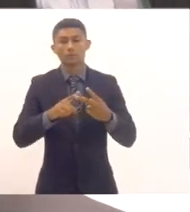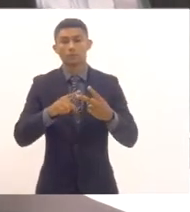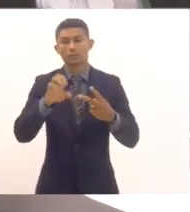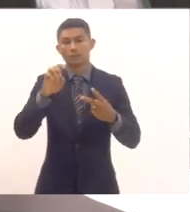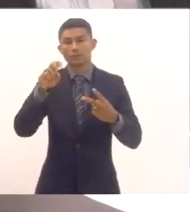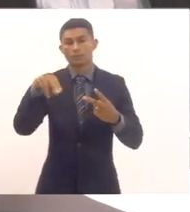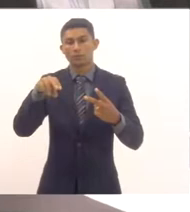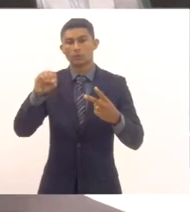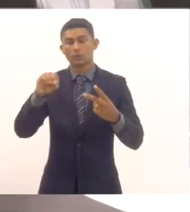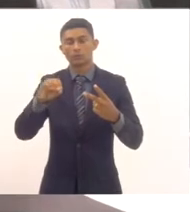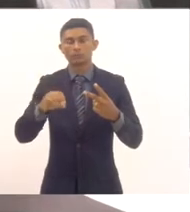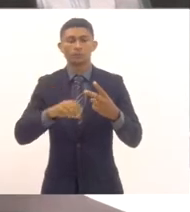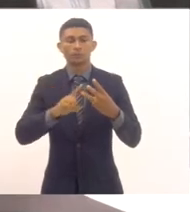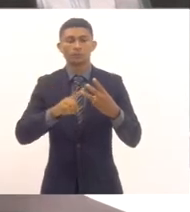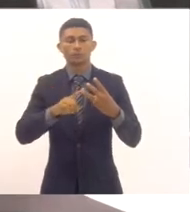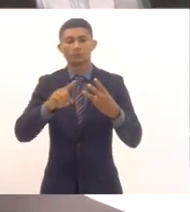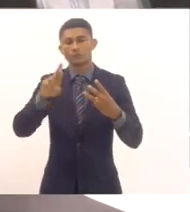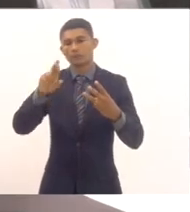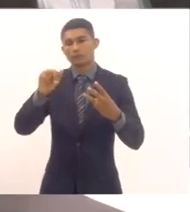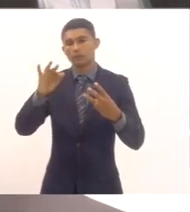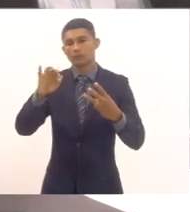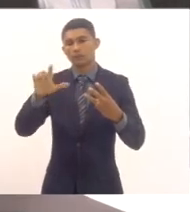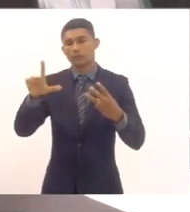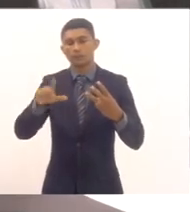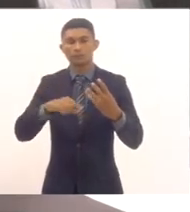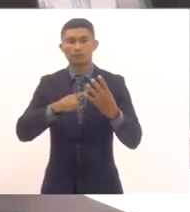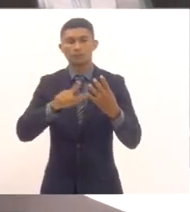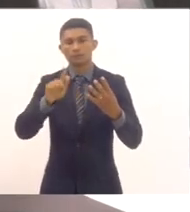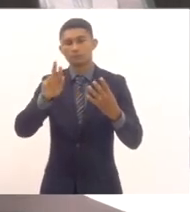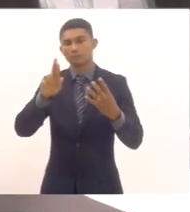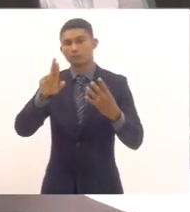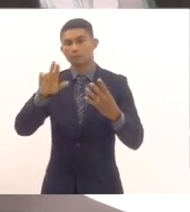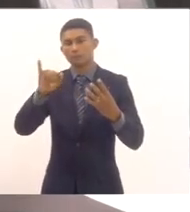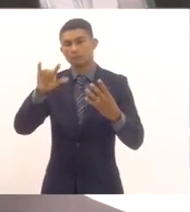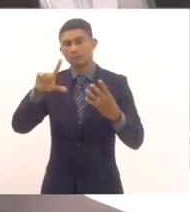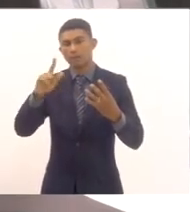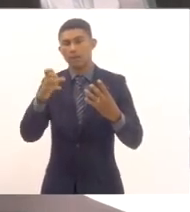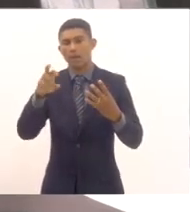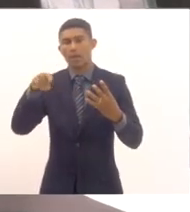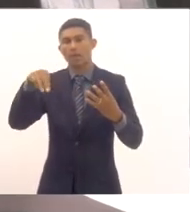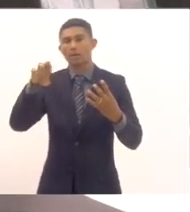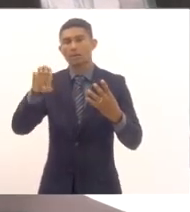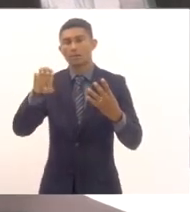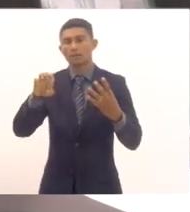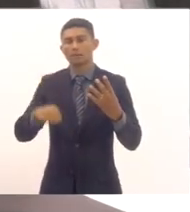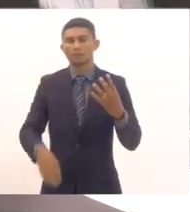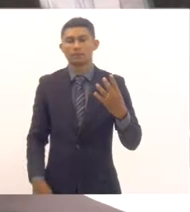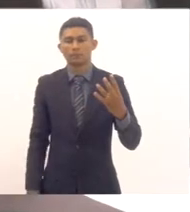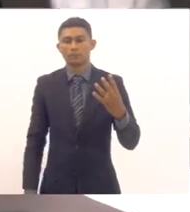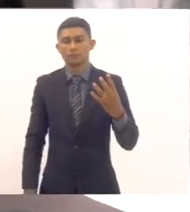ázaro da casca Rafael cubel da Catra Guilherme Medeiros da casa